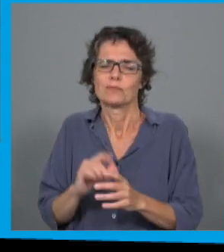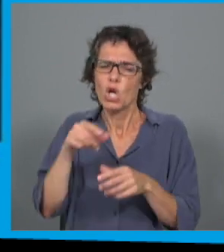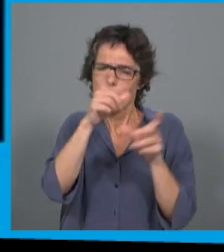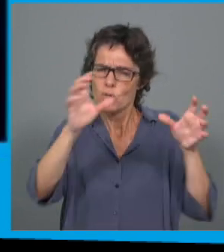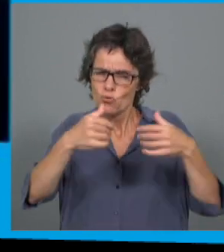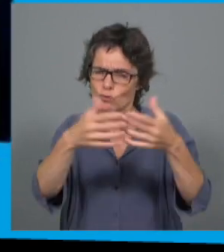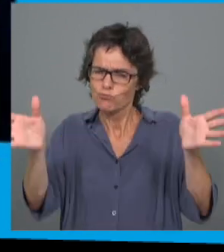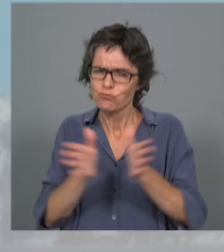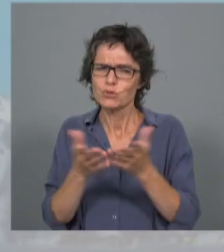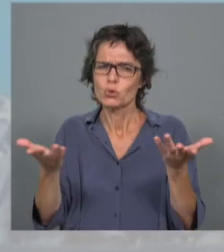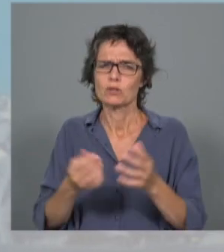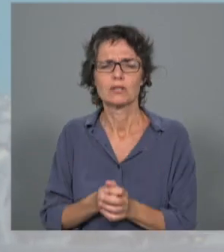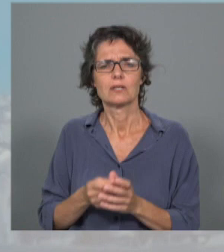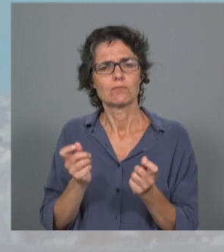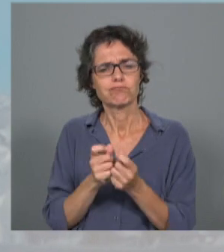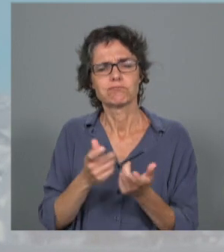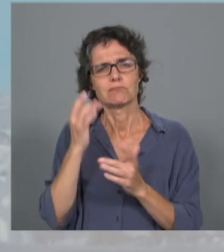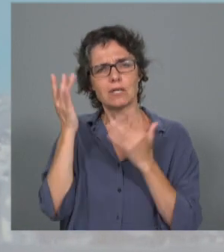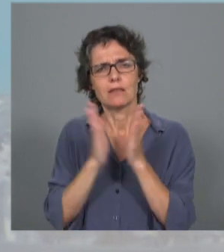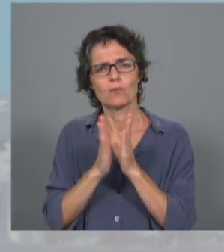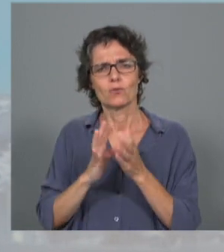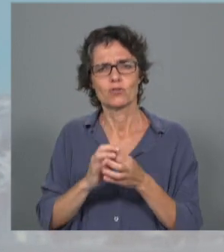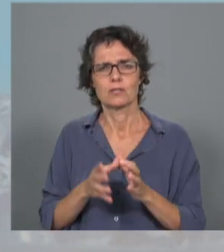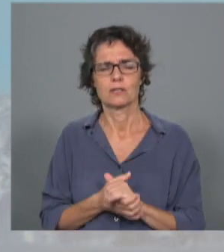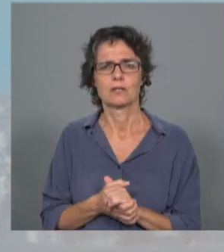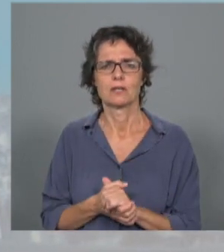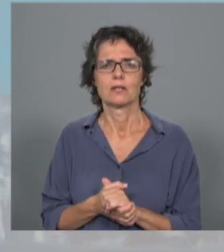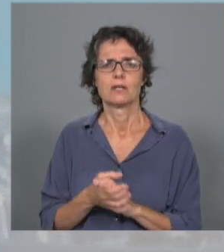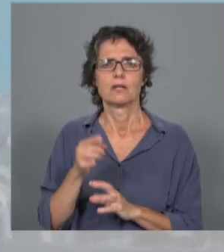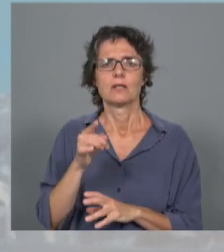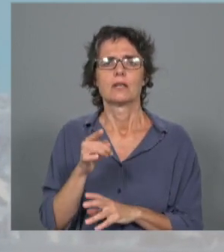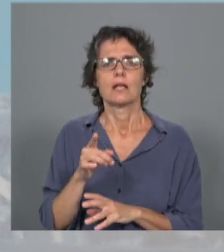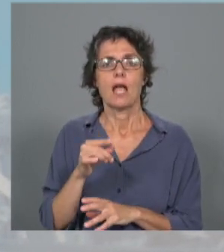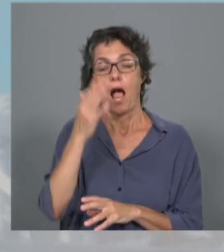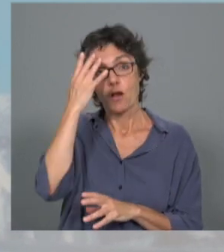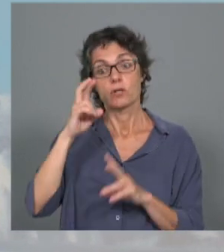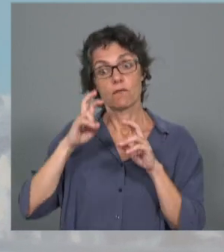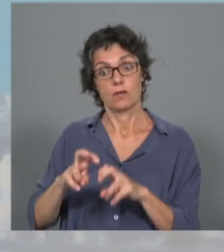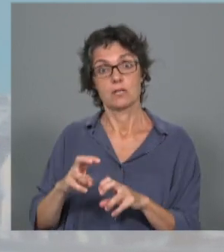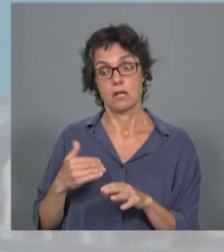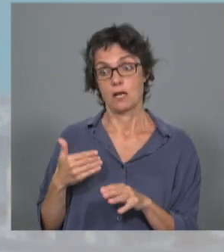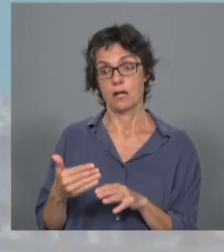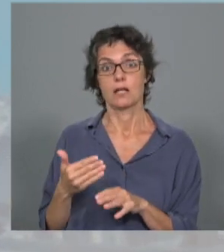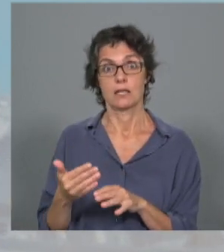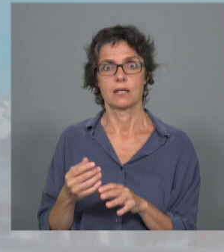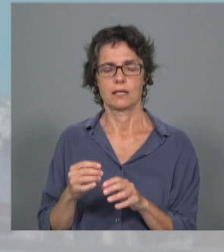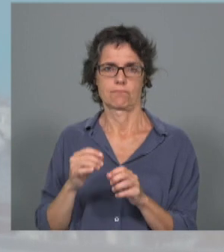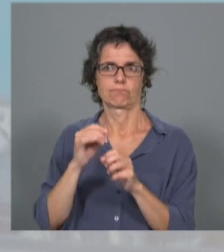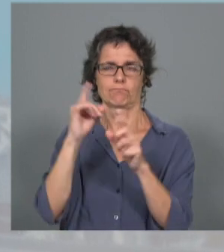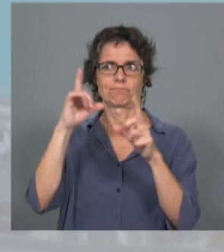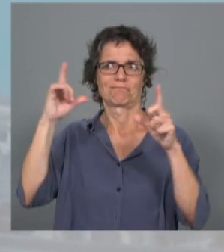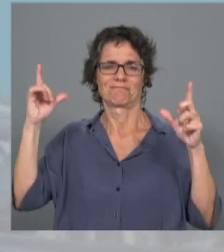também a recente investigação e a contínua investigação também ajude a despertar esse